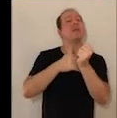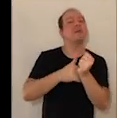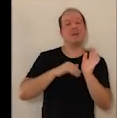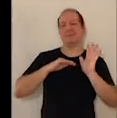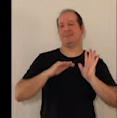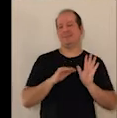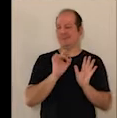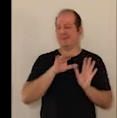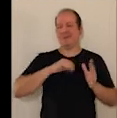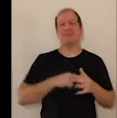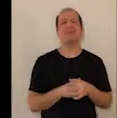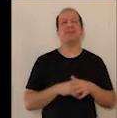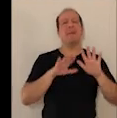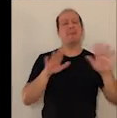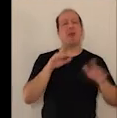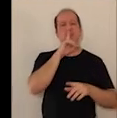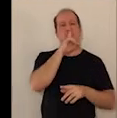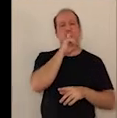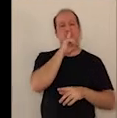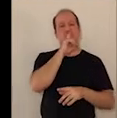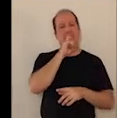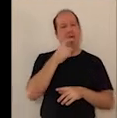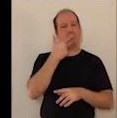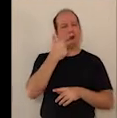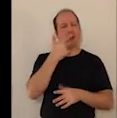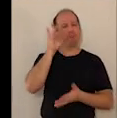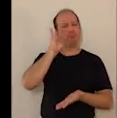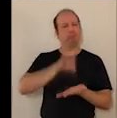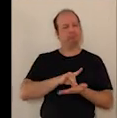mas tem que jurar que não irá se servir